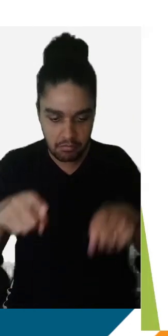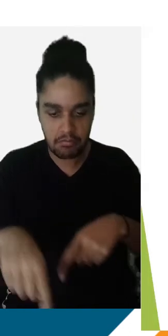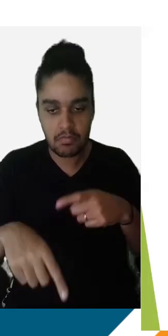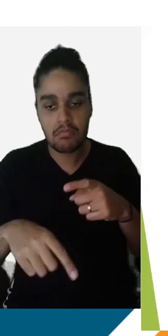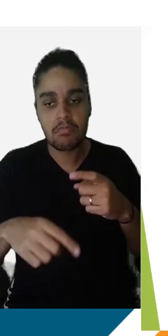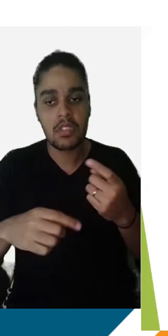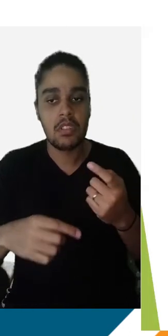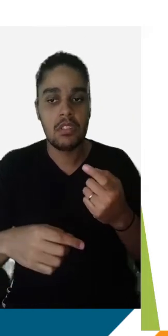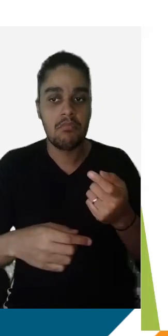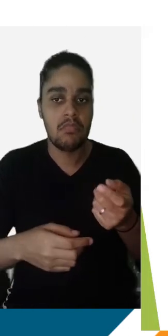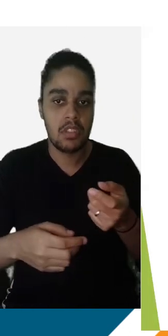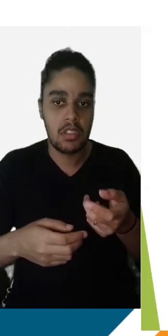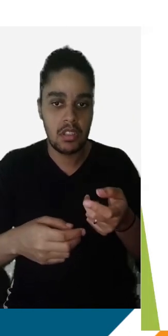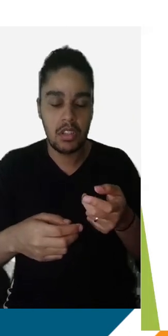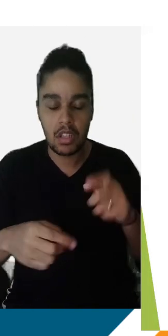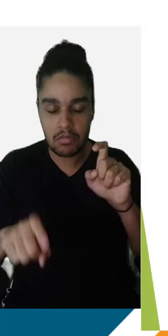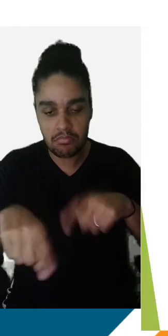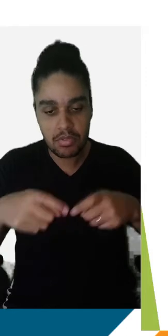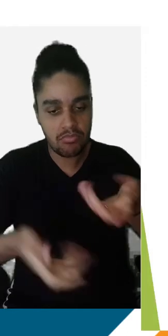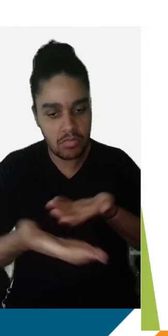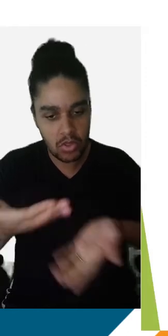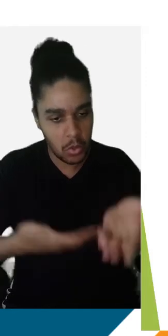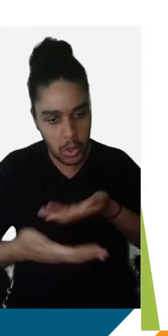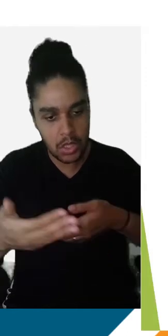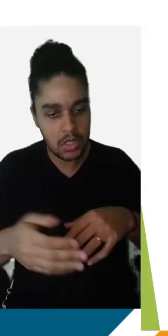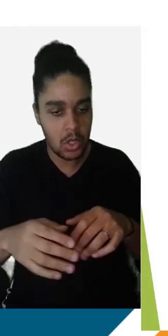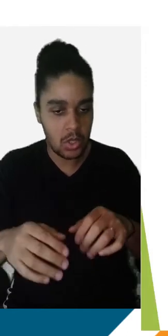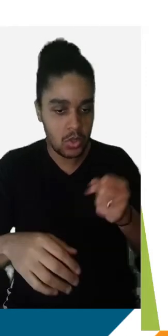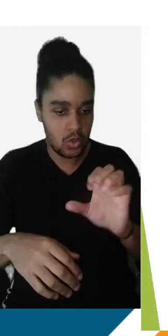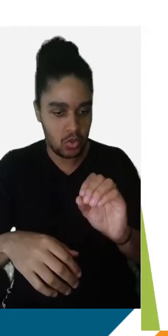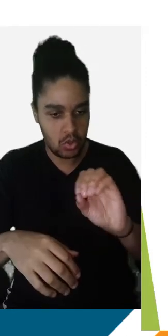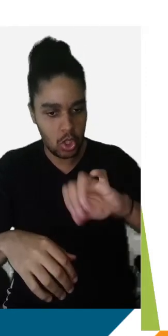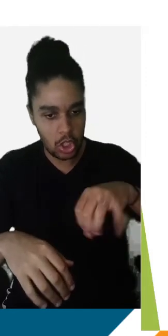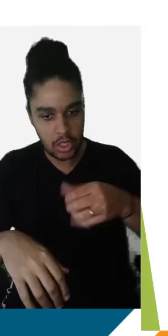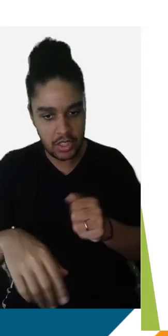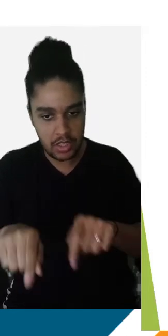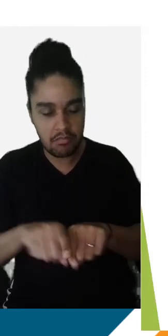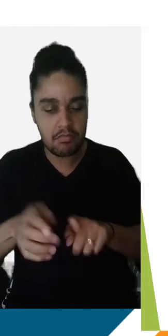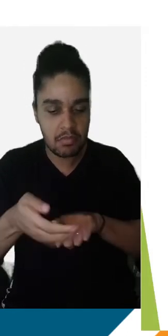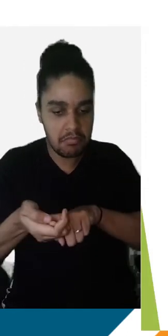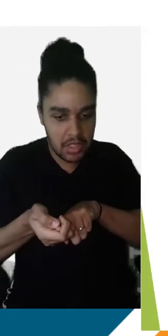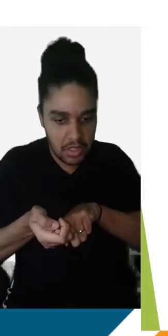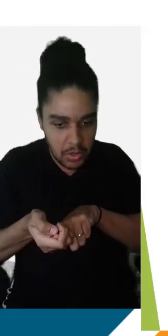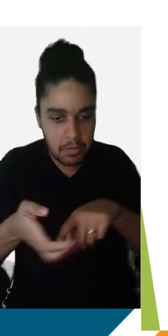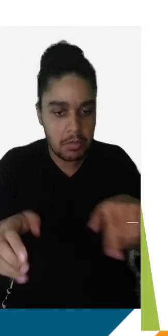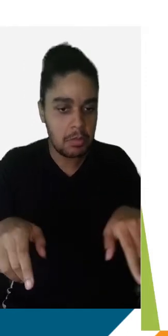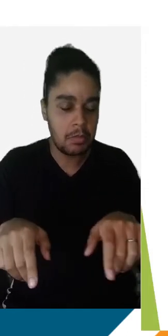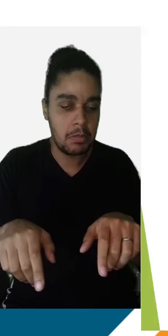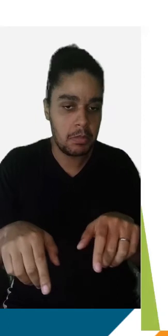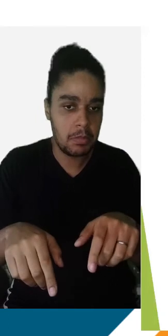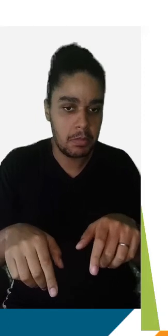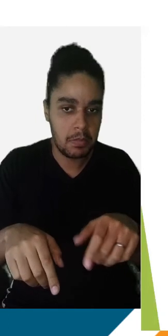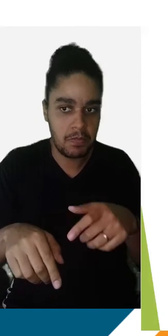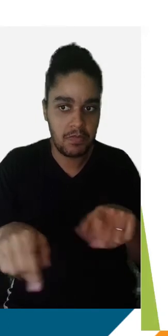brasileiro, tá? Para ser mais preciso, né? O nosso agronegócio da soja, do milho, ele busca produzir para atender o mercado externo, principalmente,